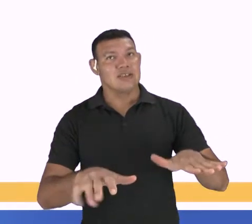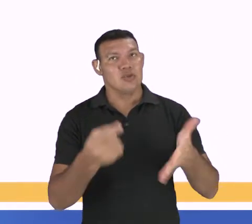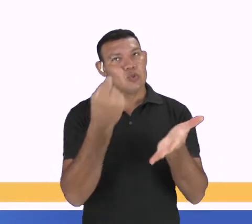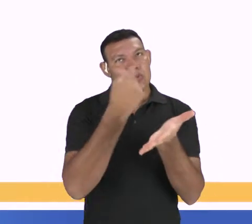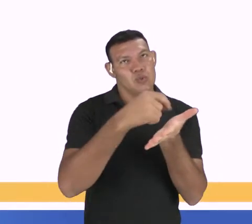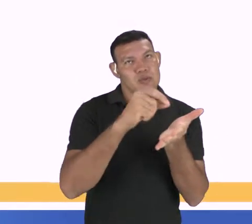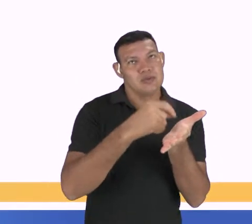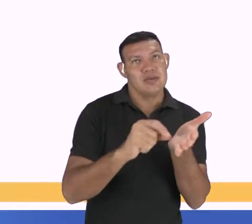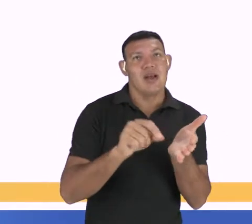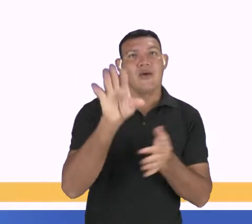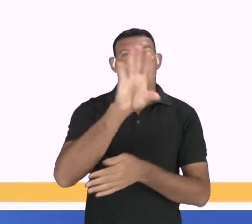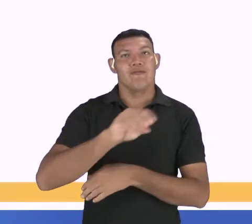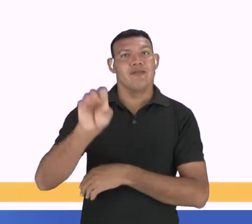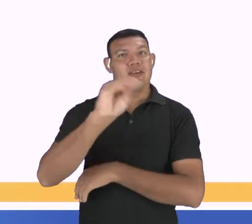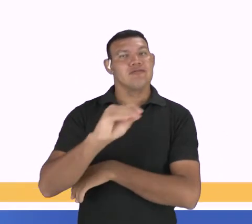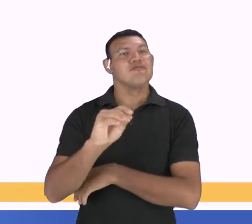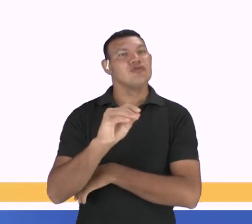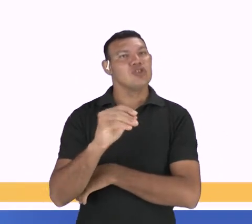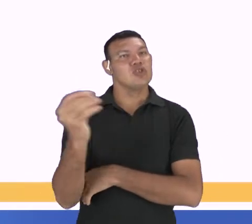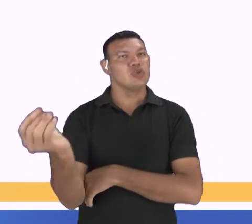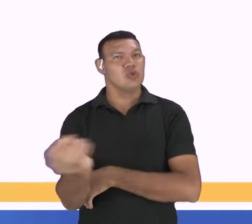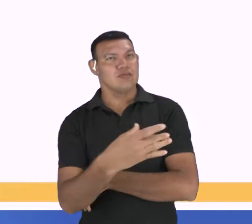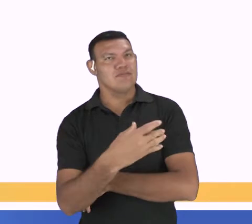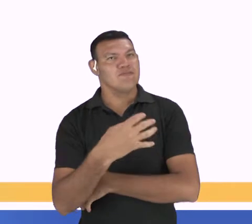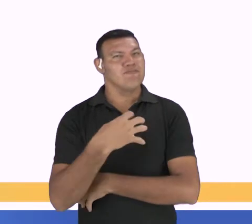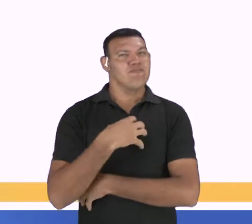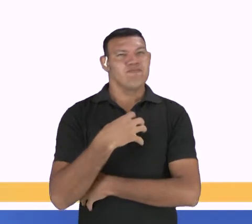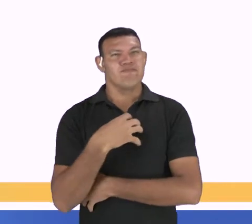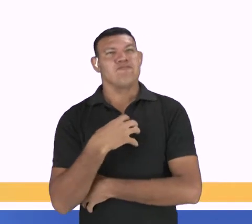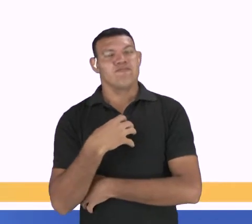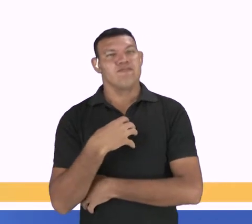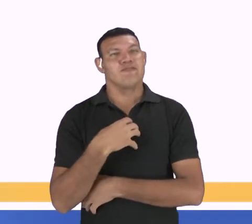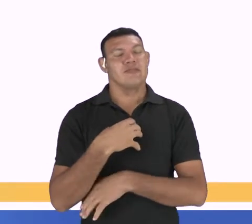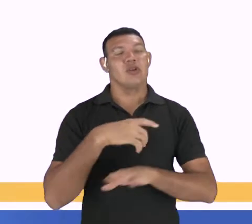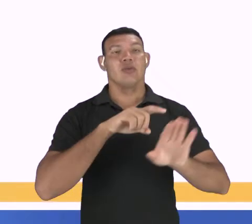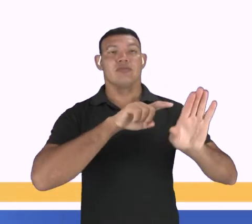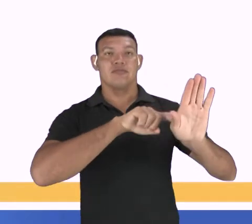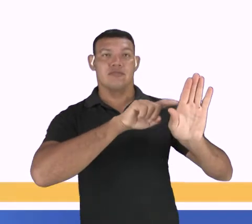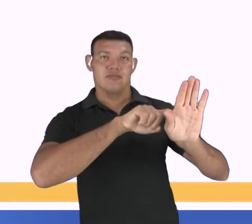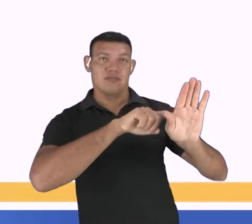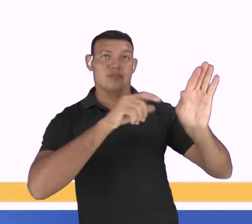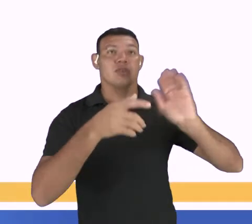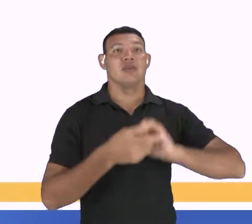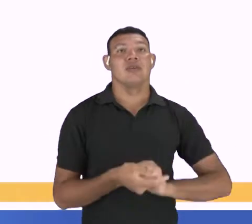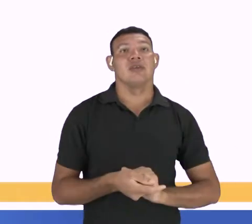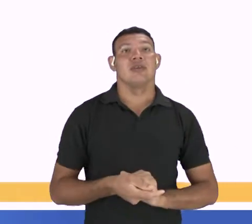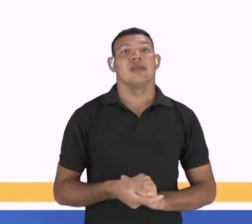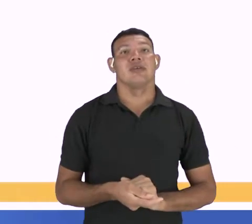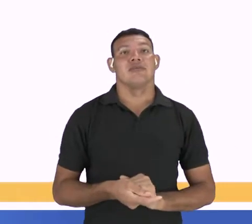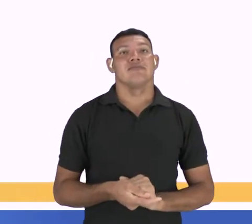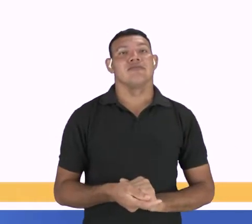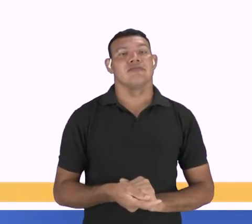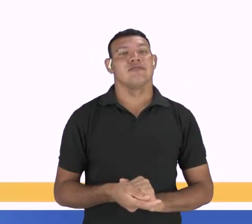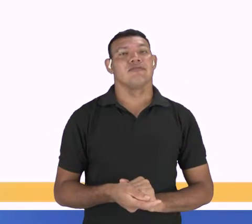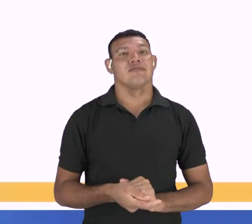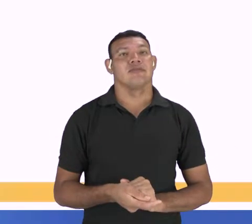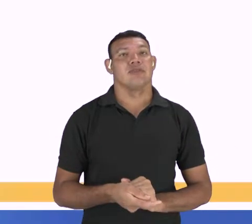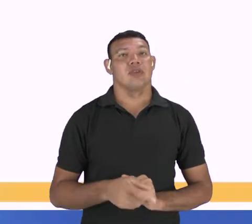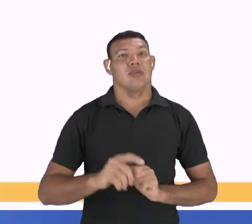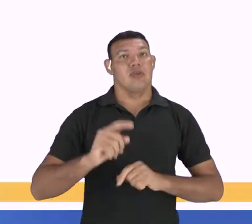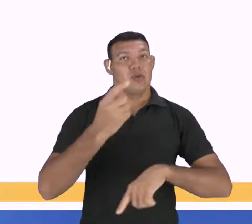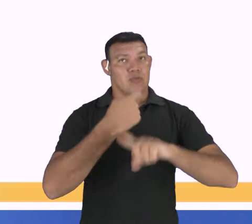ultrapassam seus significados literais quando aplicados em contextos específicos. Tem um exemplo aí, vocês podem ver pela